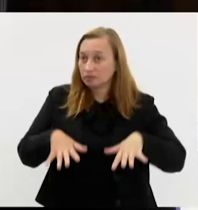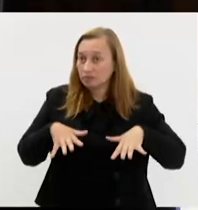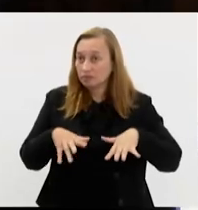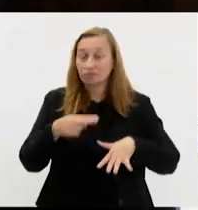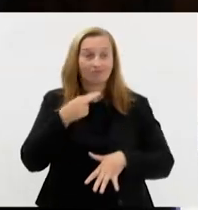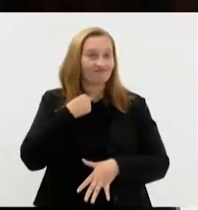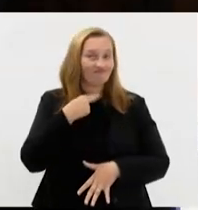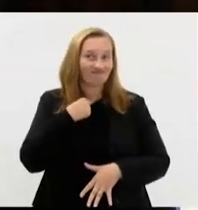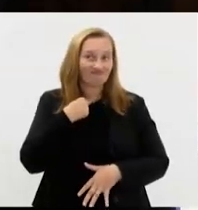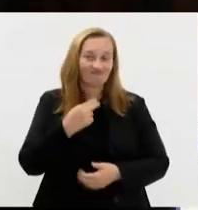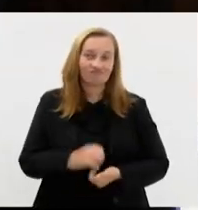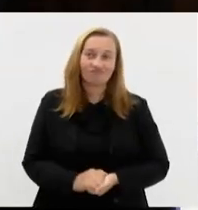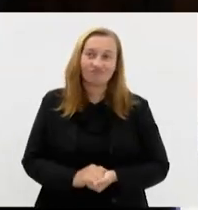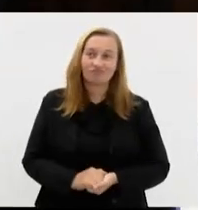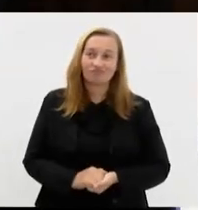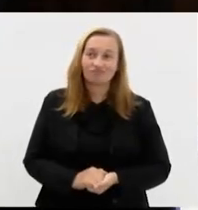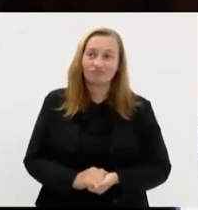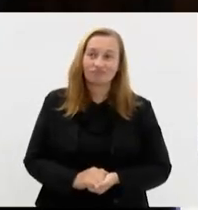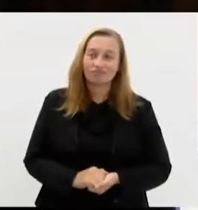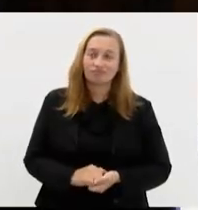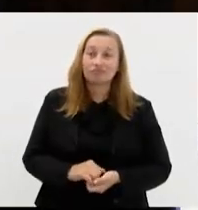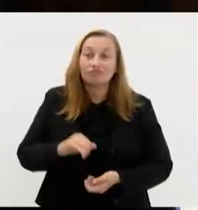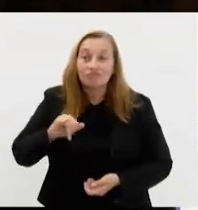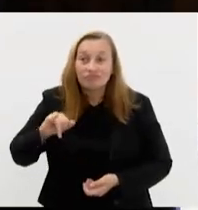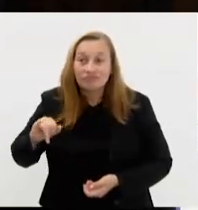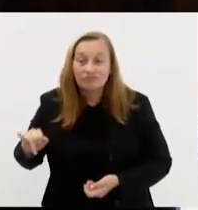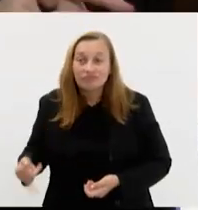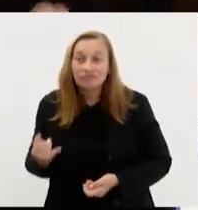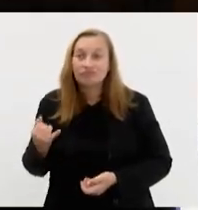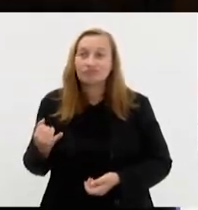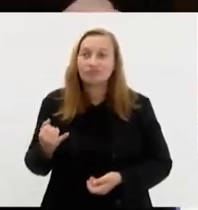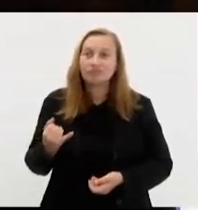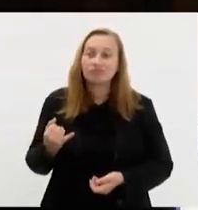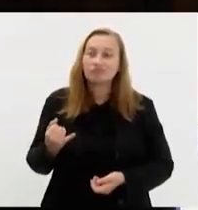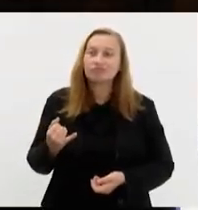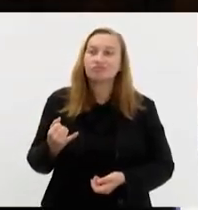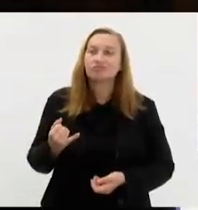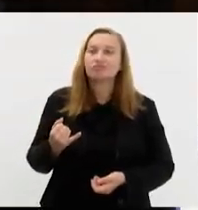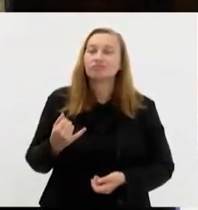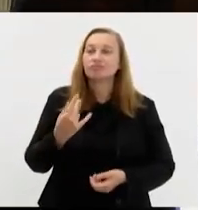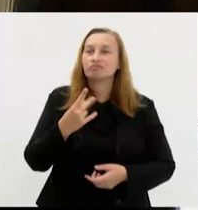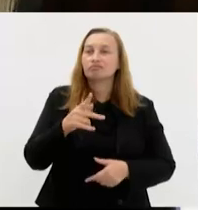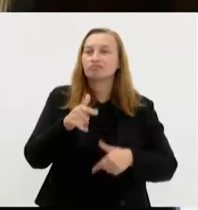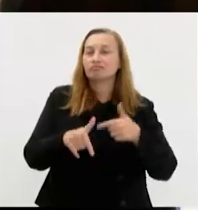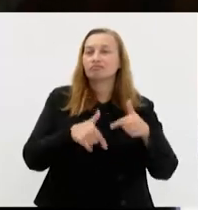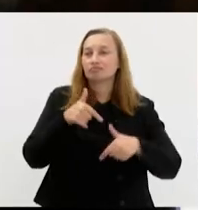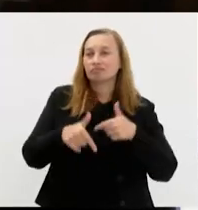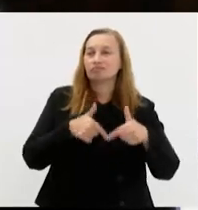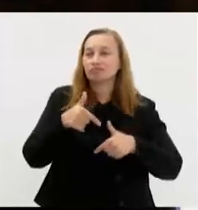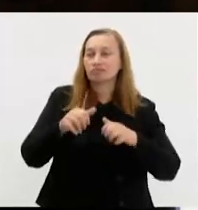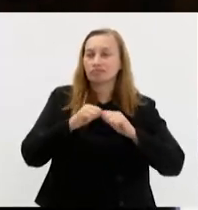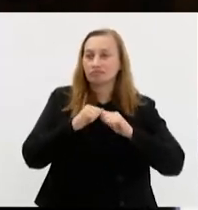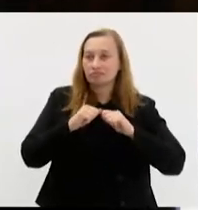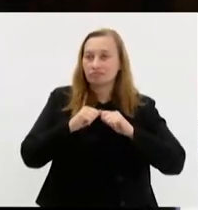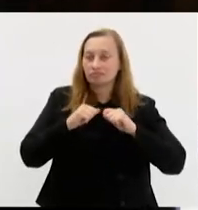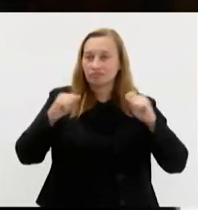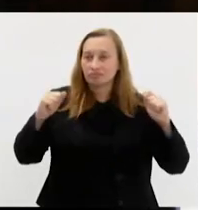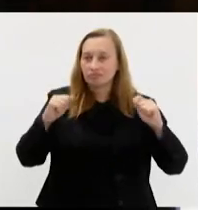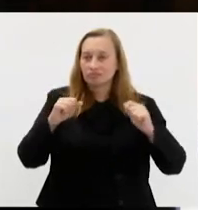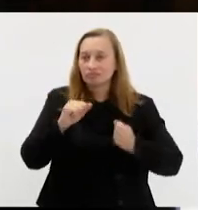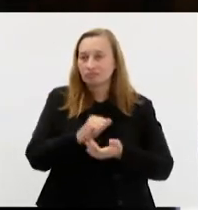pode porque daí você tá se apropriando daquela sua condição ional para ter acesso a um espaço que os seus